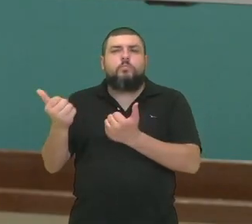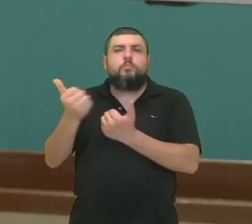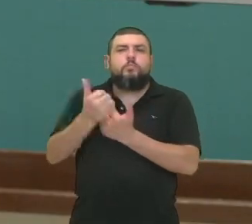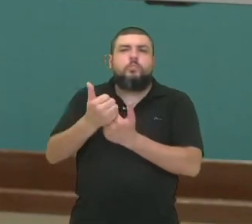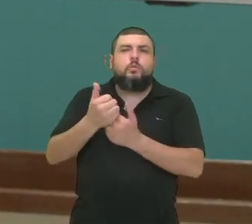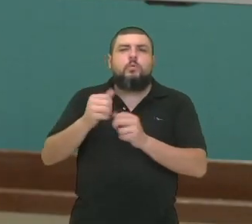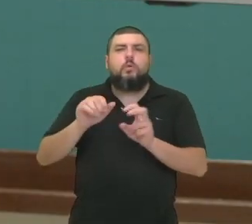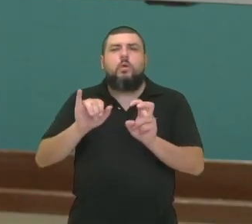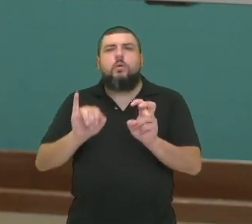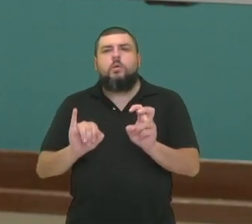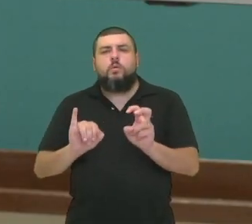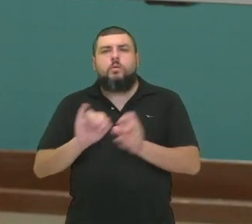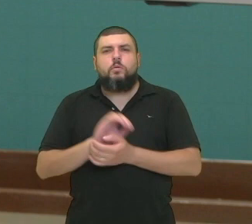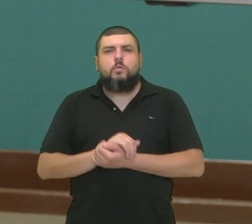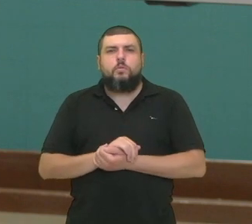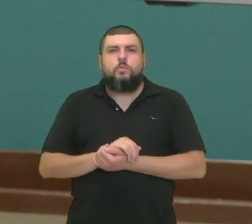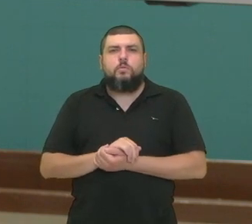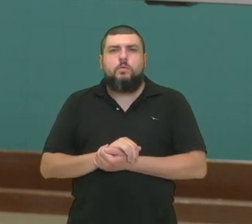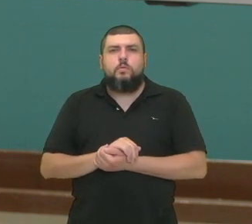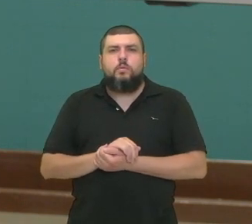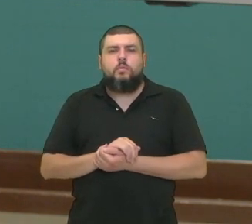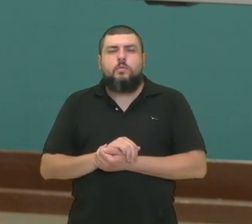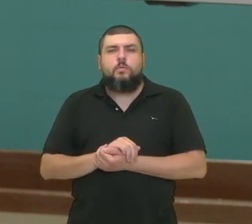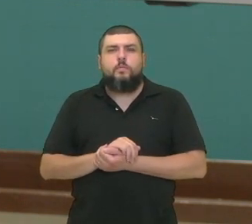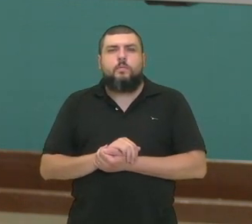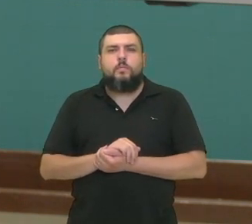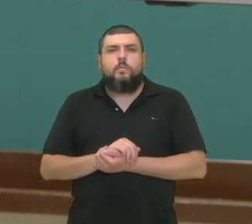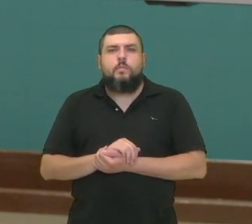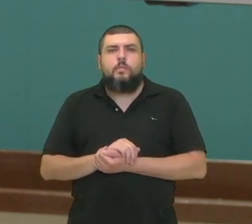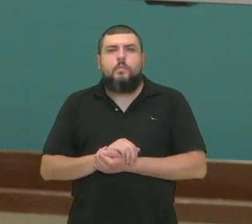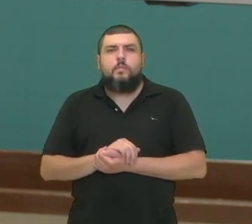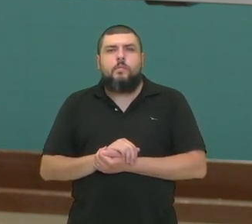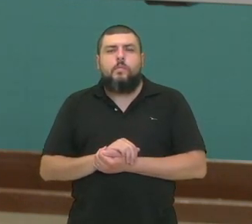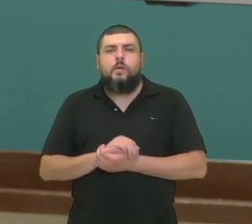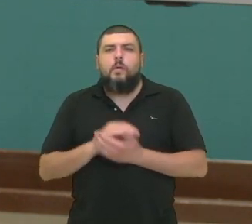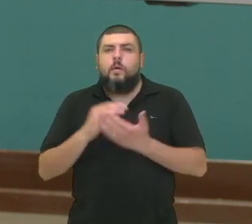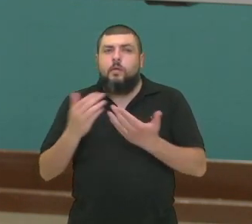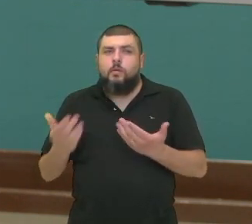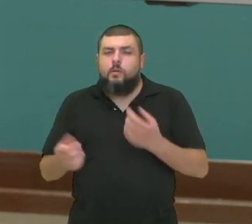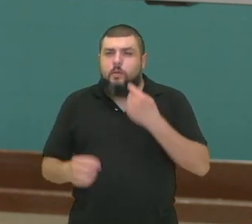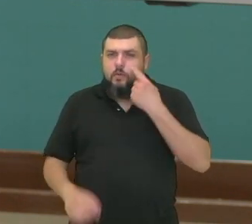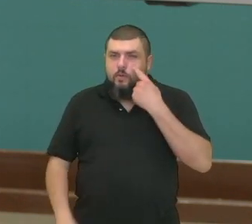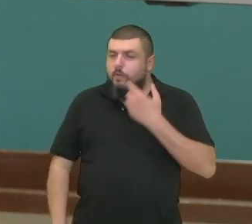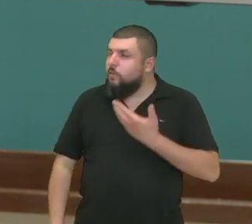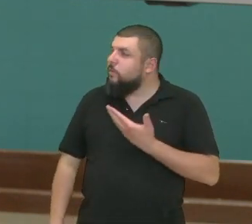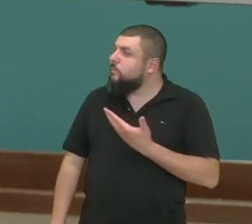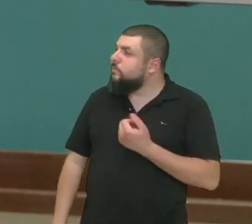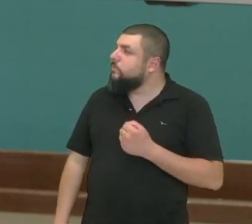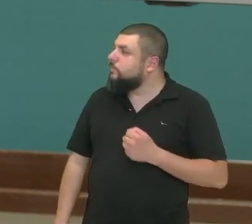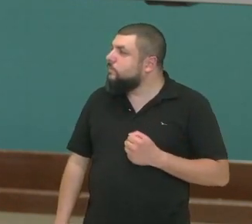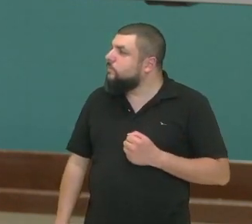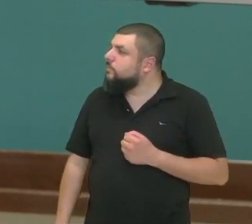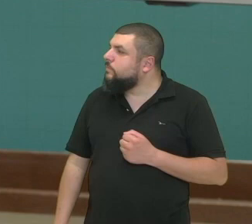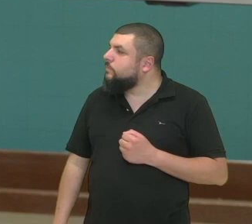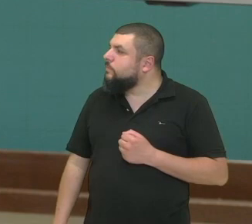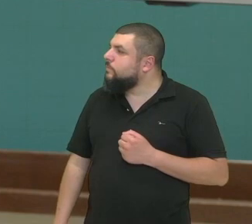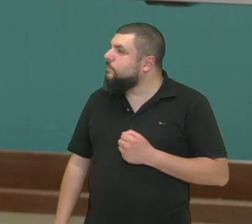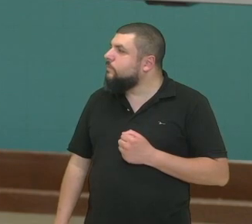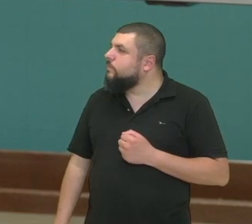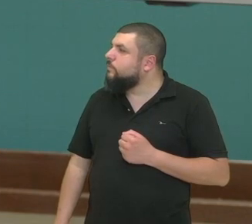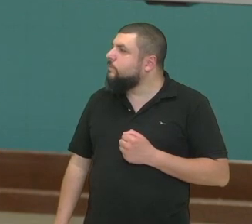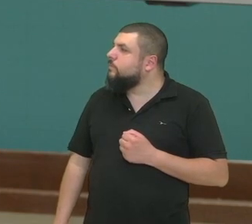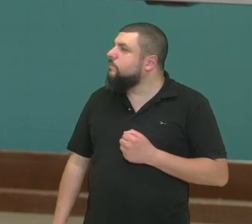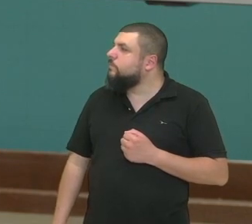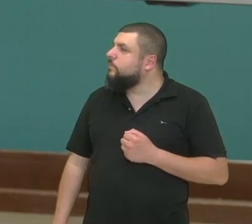I. Então, portanto, agora um outro exemplo aqui, ó, 2 mais raiz de 16. Usando essa técnica, nós vamos ter que vai